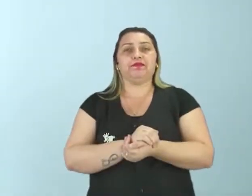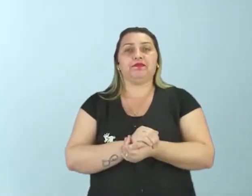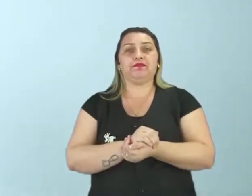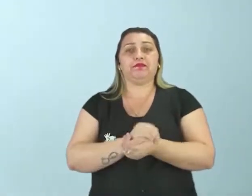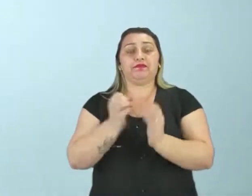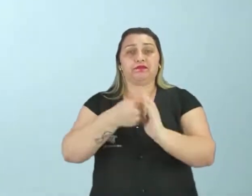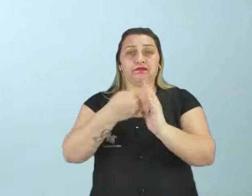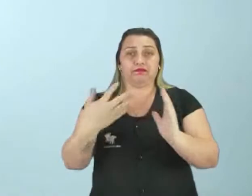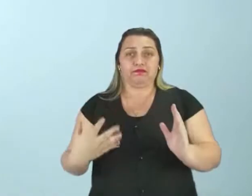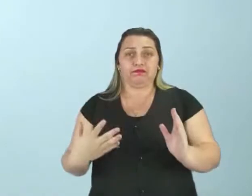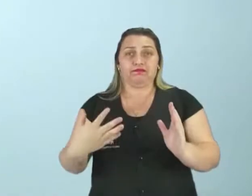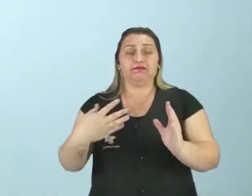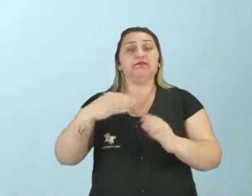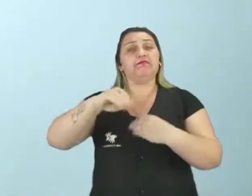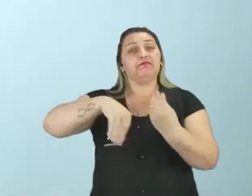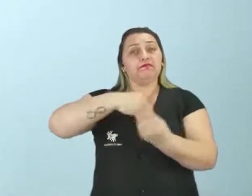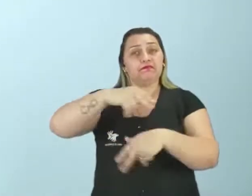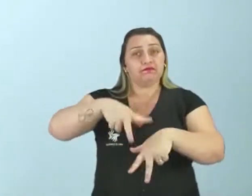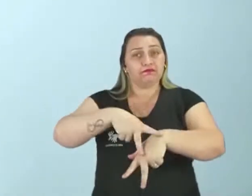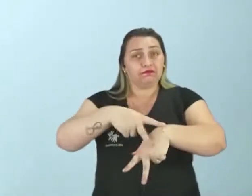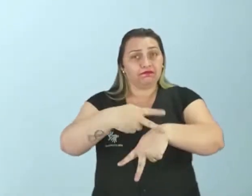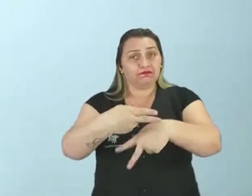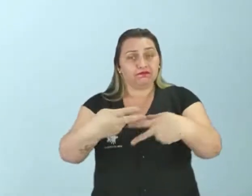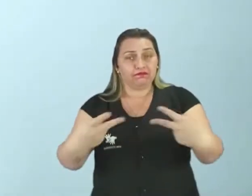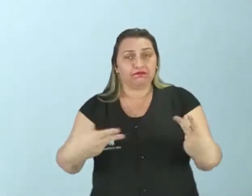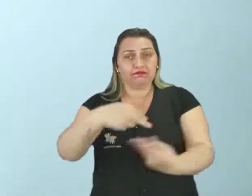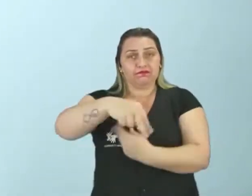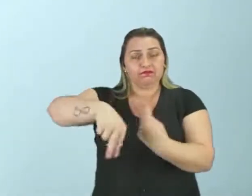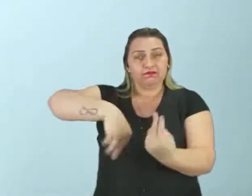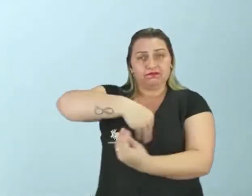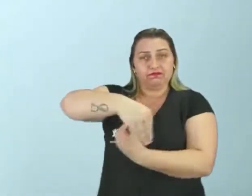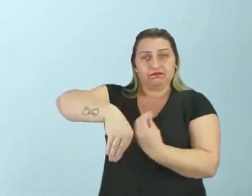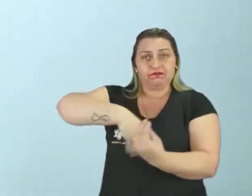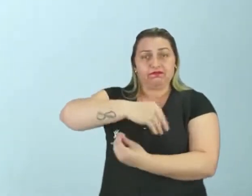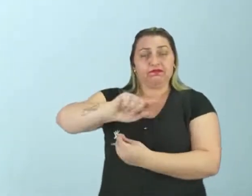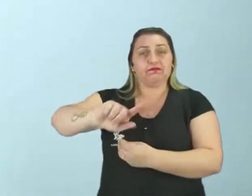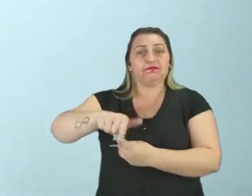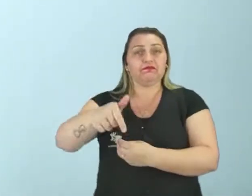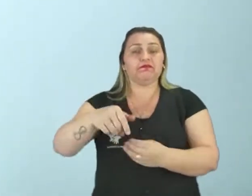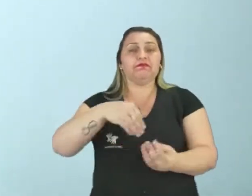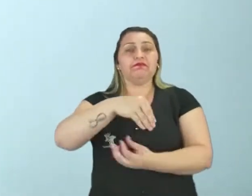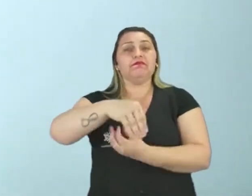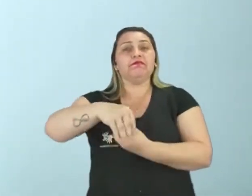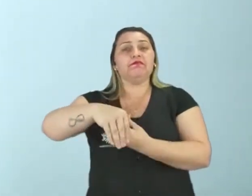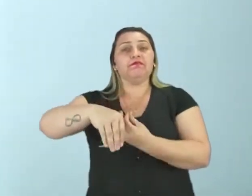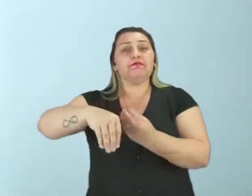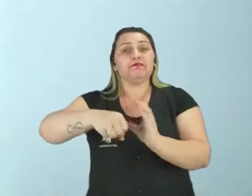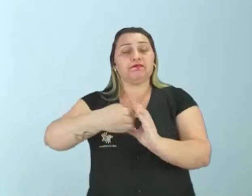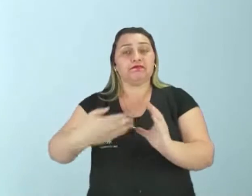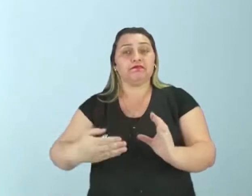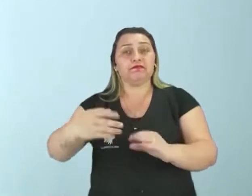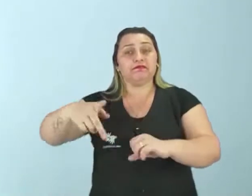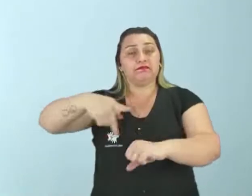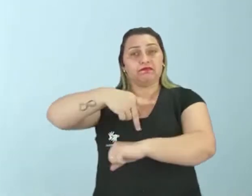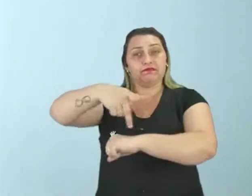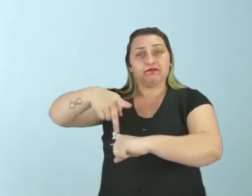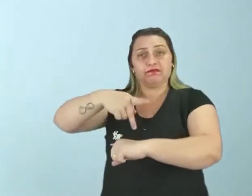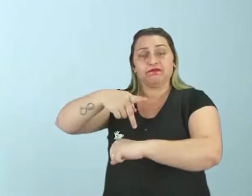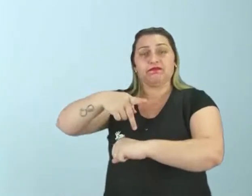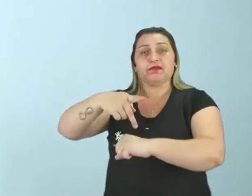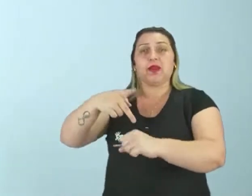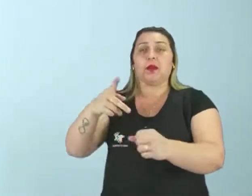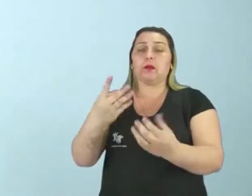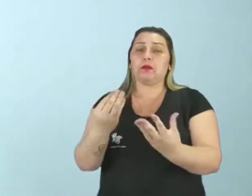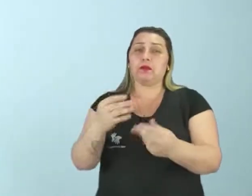com característica de miscigenação, por conta dessa mistura. Outra característica é que nós temos um país